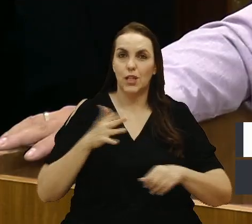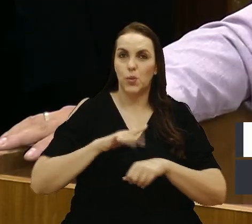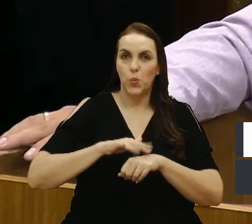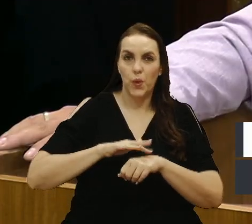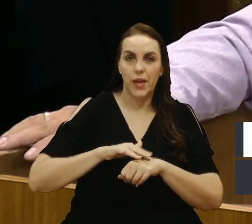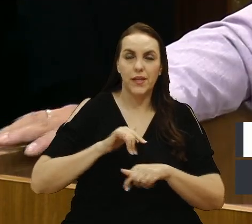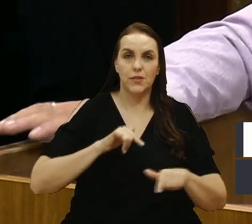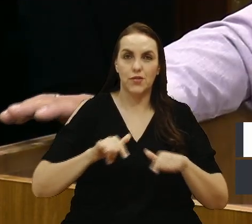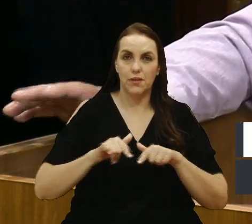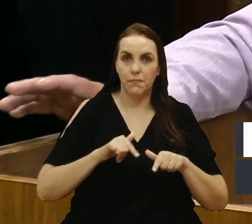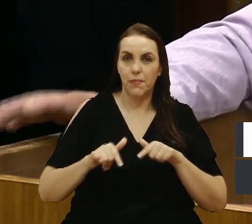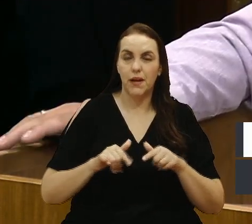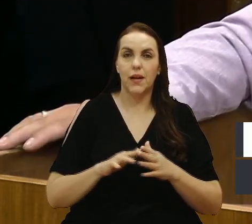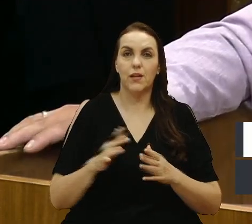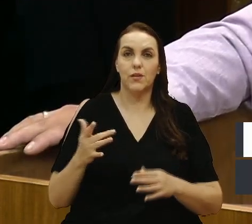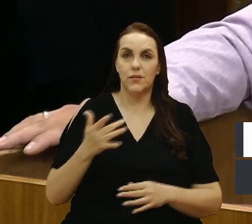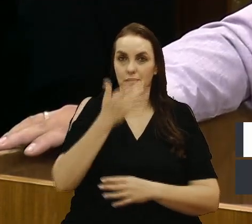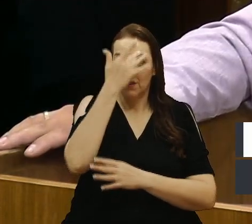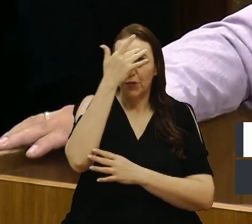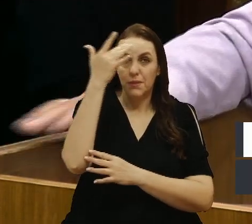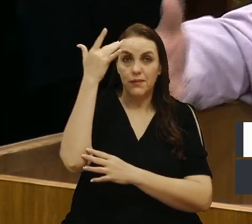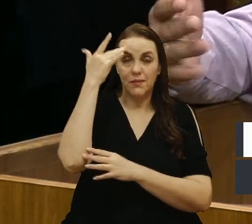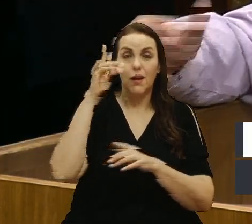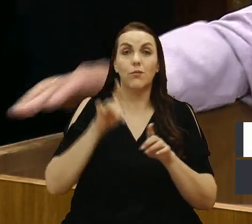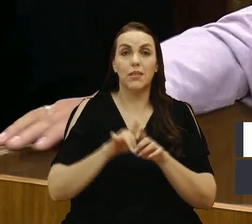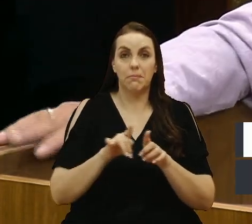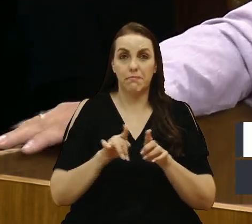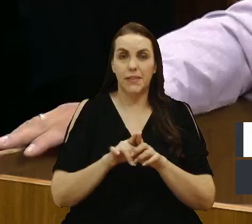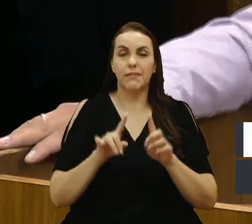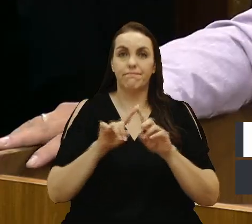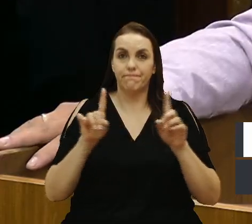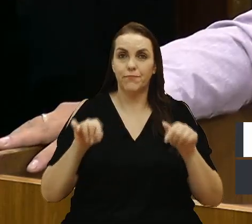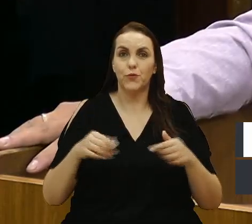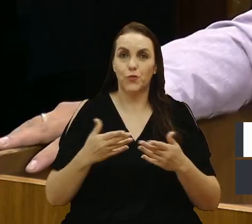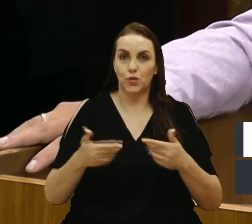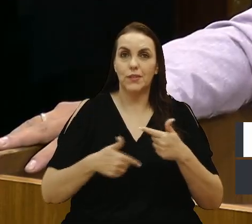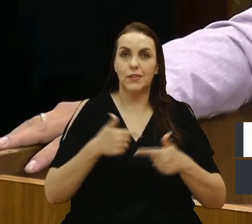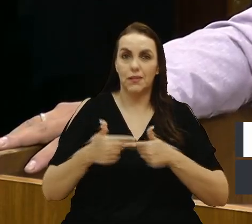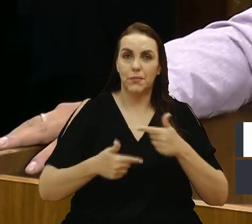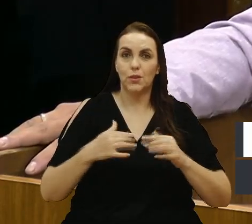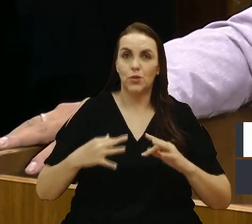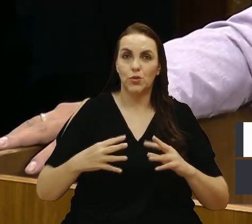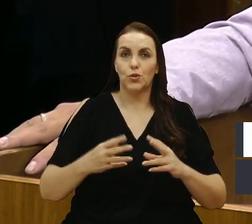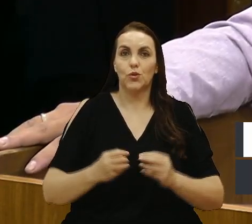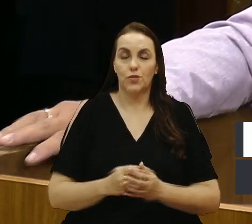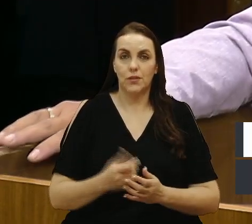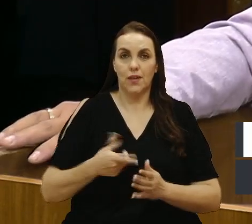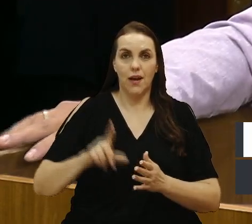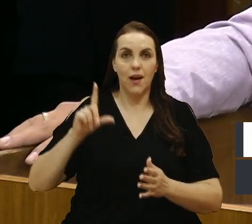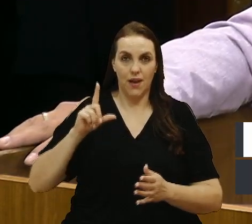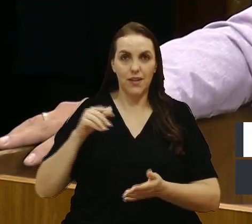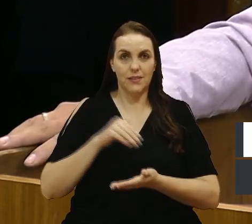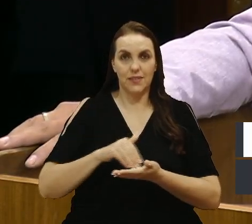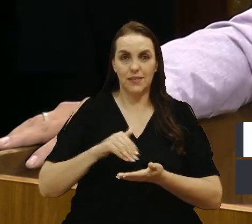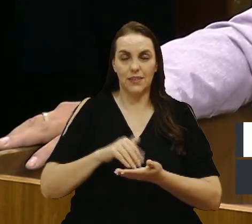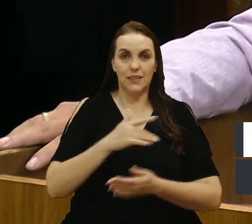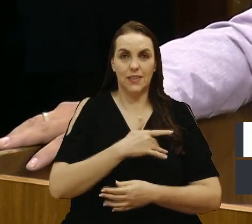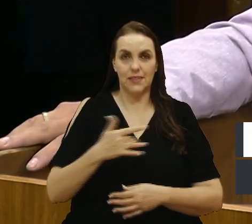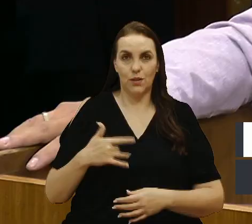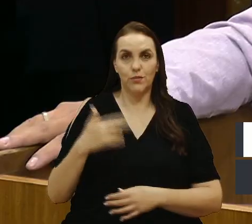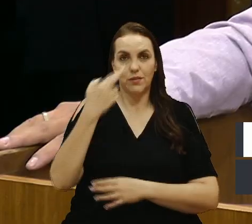trabalho, pela saúde mental dos trabalhadores, como falava antes aqui o secretário de Saúde, Rafael Bueno,